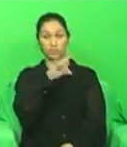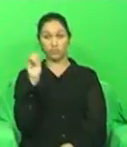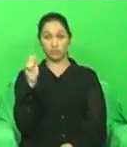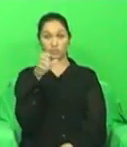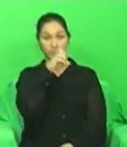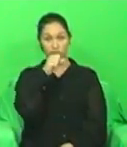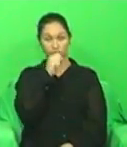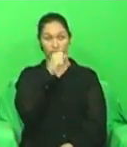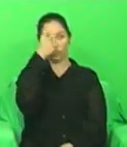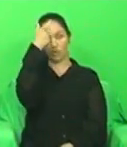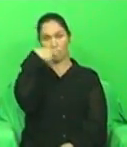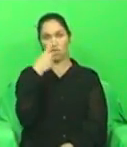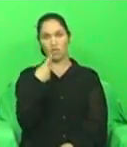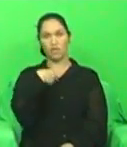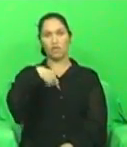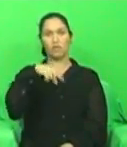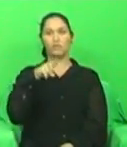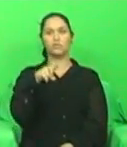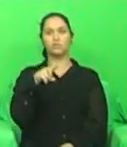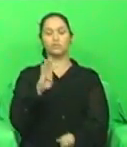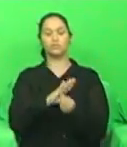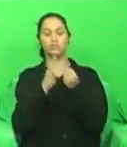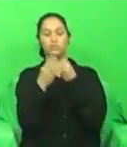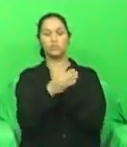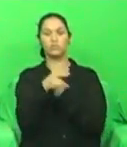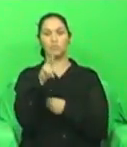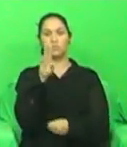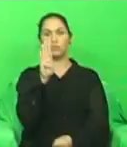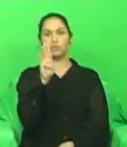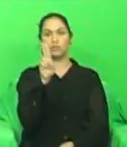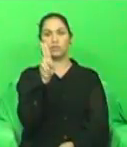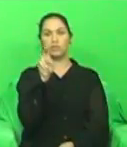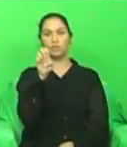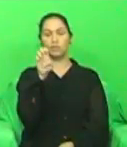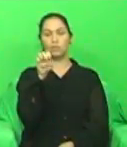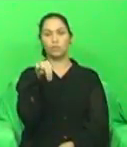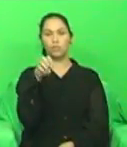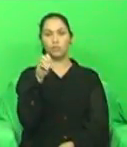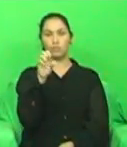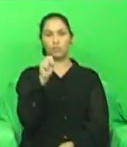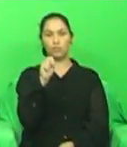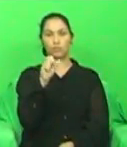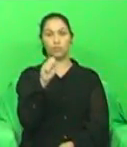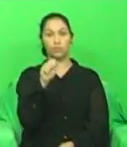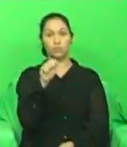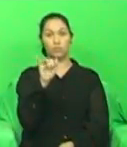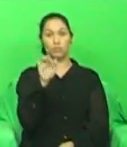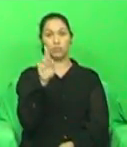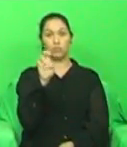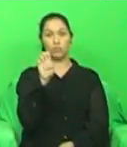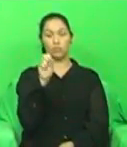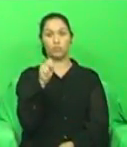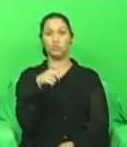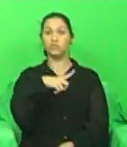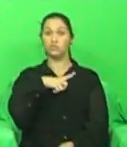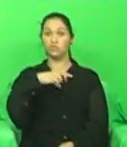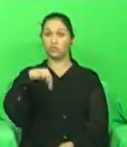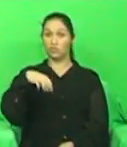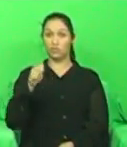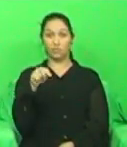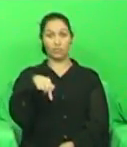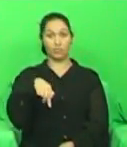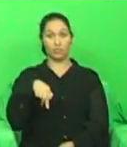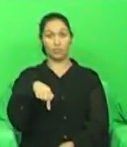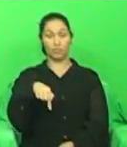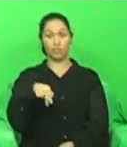eu estive lá no bairro no jardim buenos aires tinha uma máquina trabalhando no domingo um sábado e eu perguntei pro